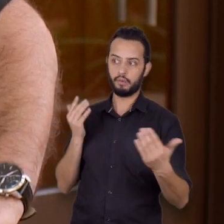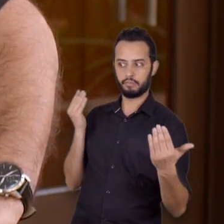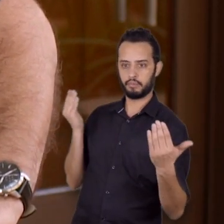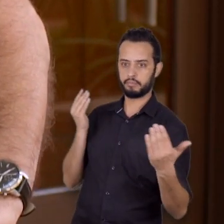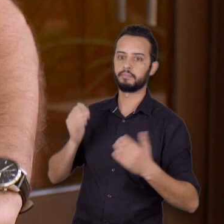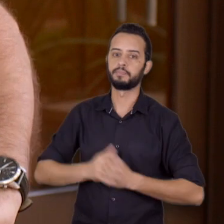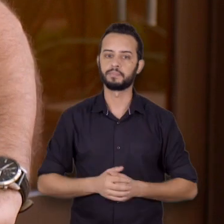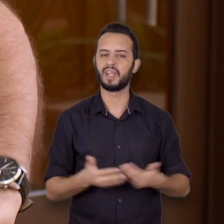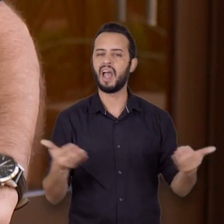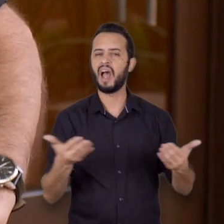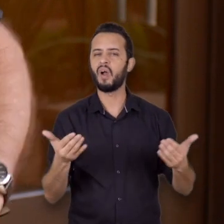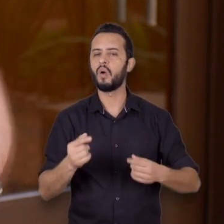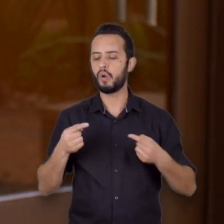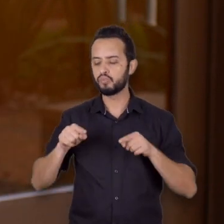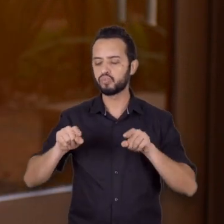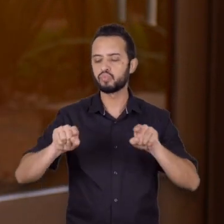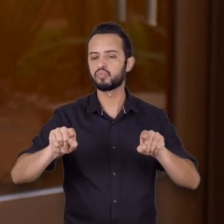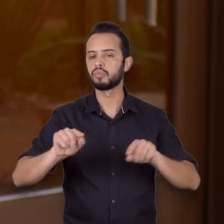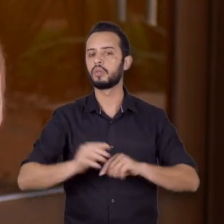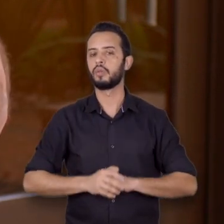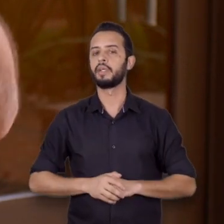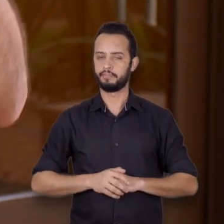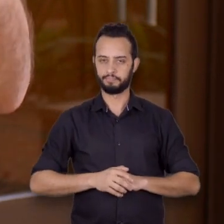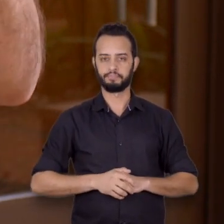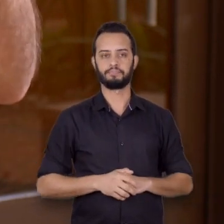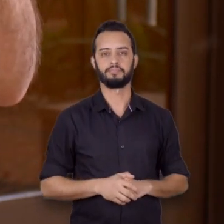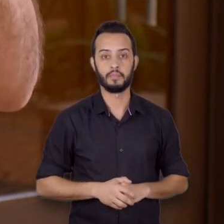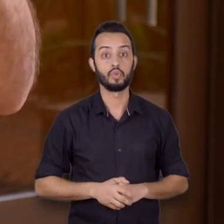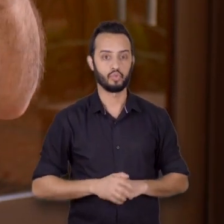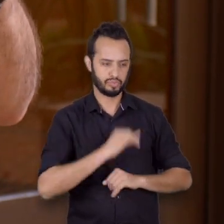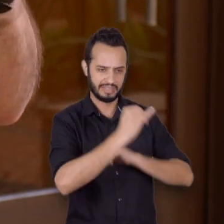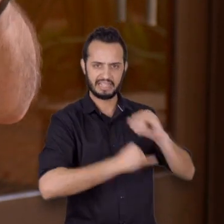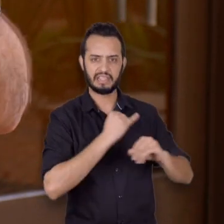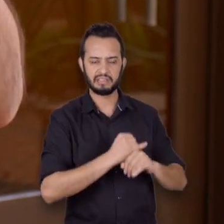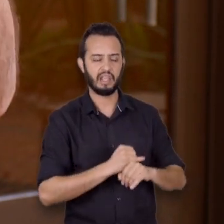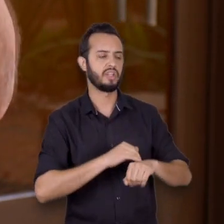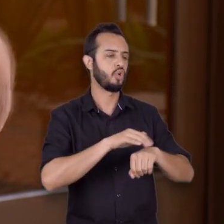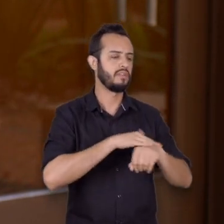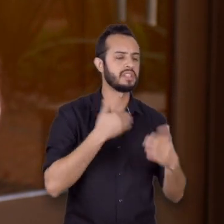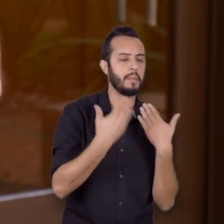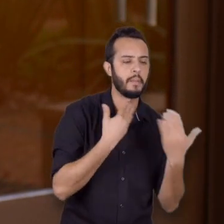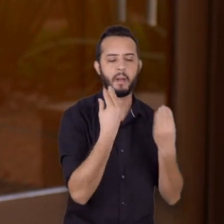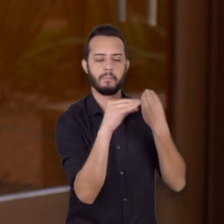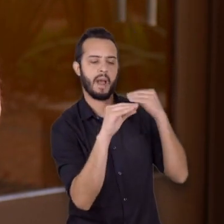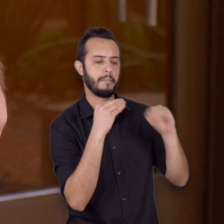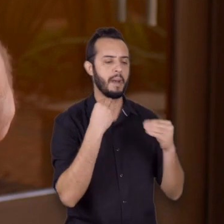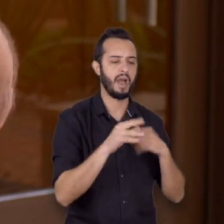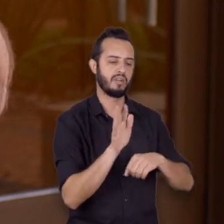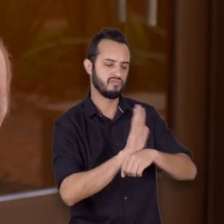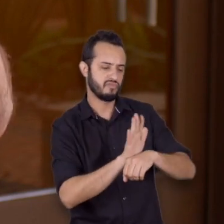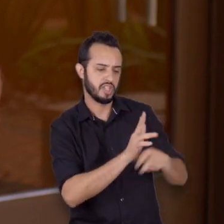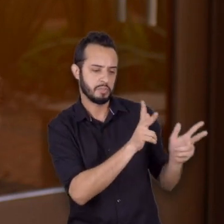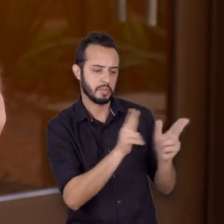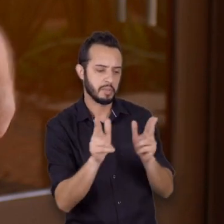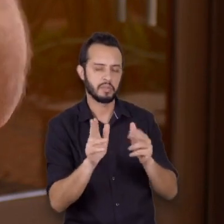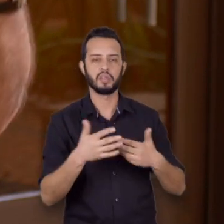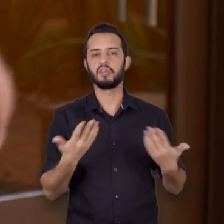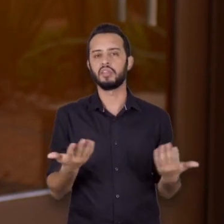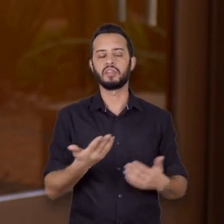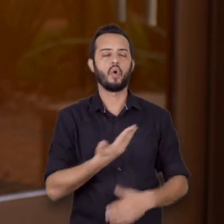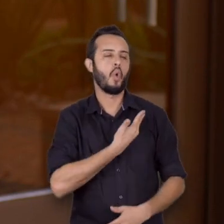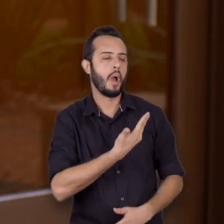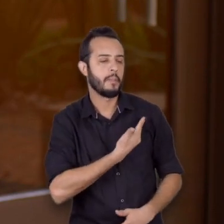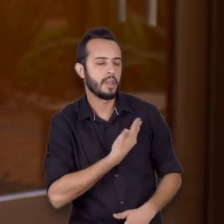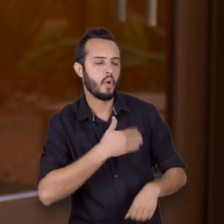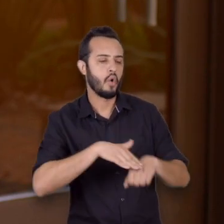né? Agora, ao mesmo tempo, toda vez que eu estou lá fazendo alguma coisa na internet, conversando, postando, fazendo o meu vídeo, o meu remix com os